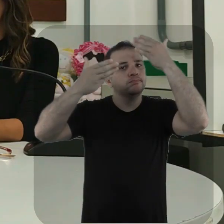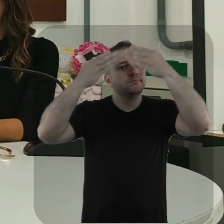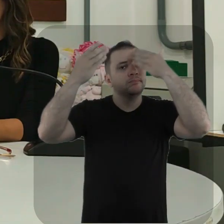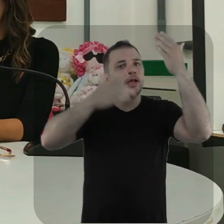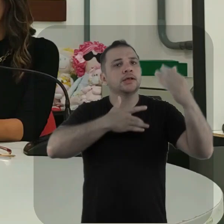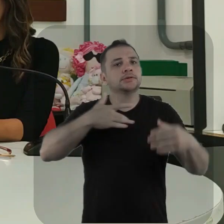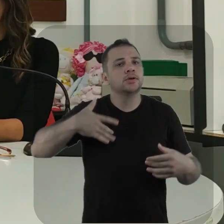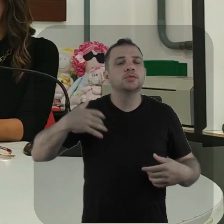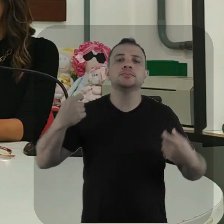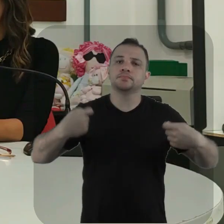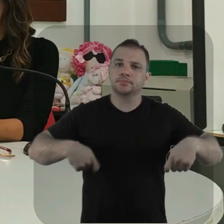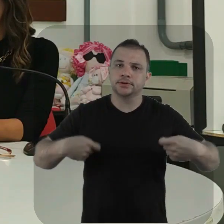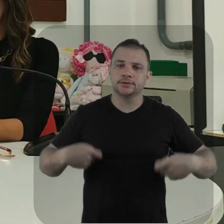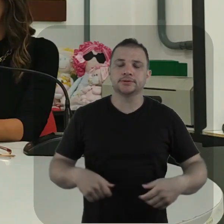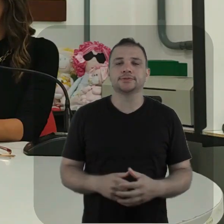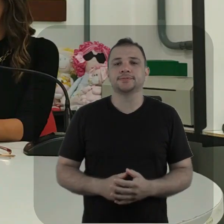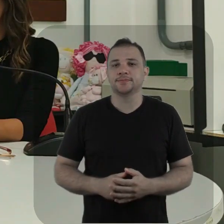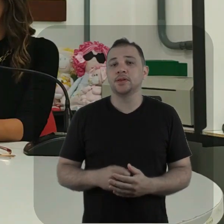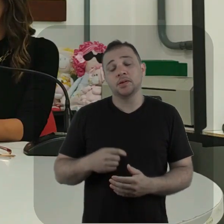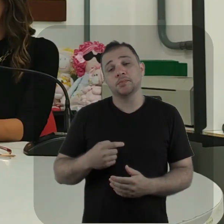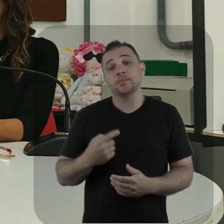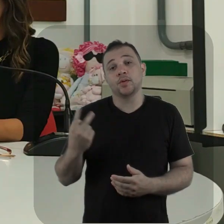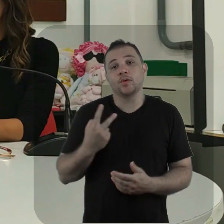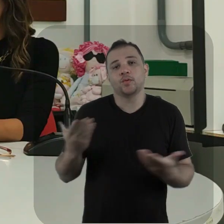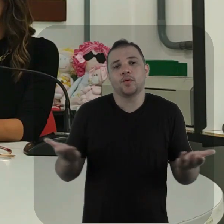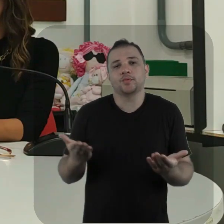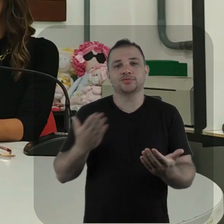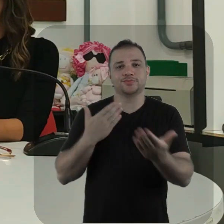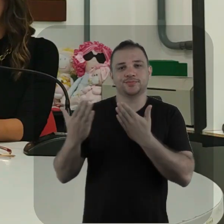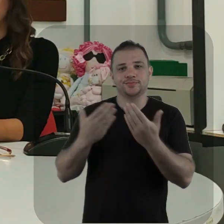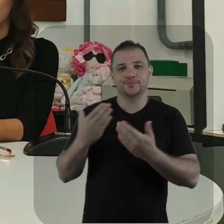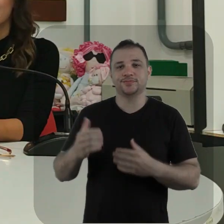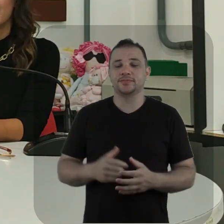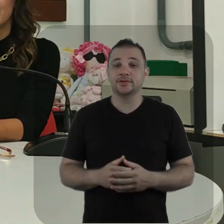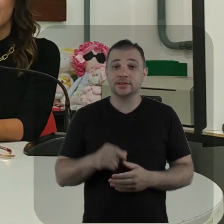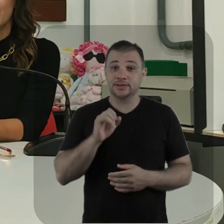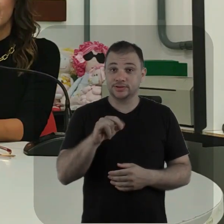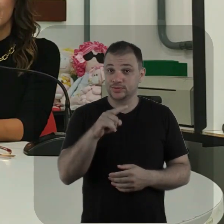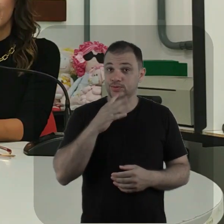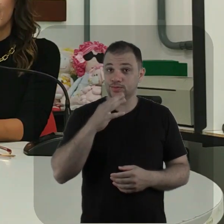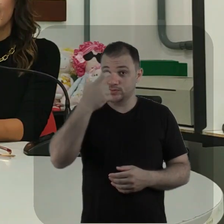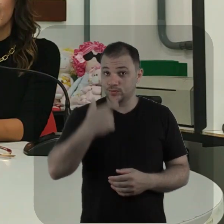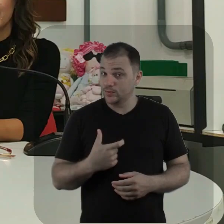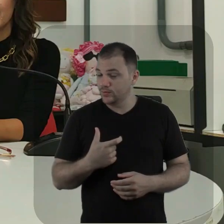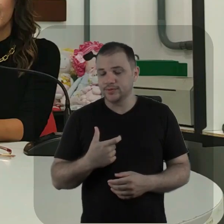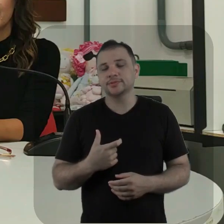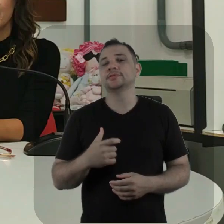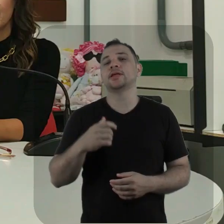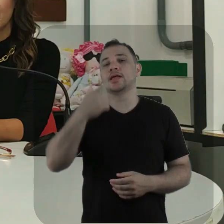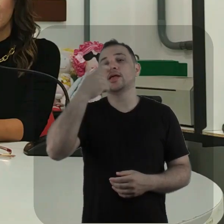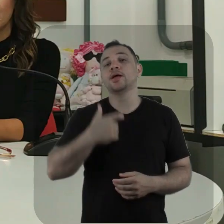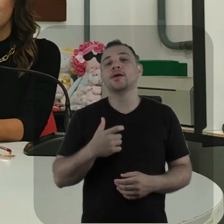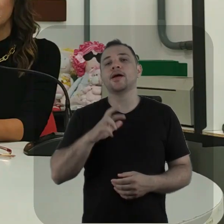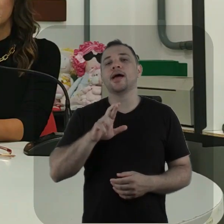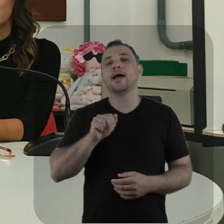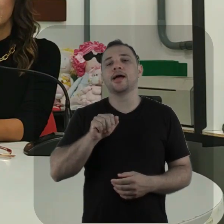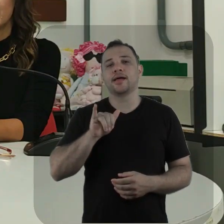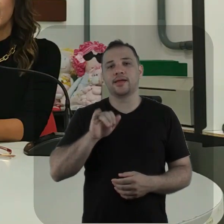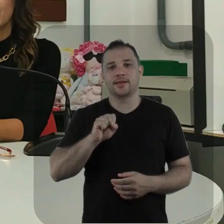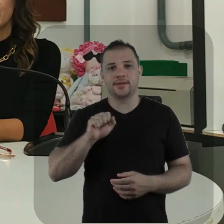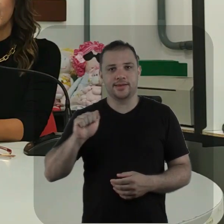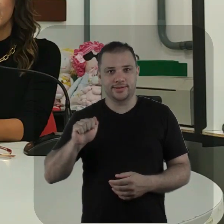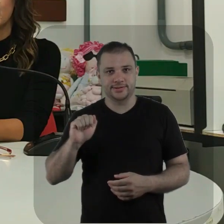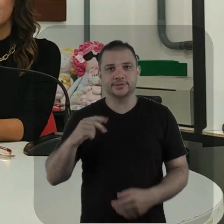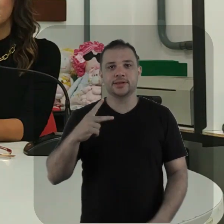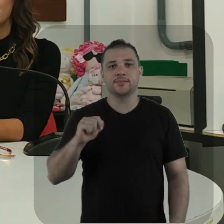aqui conosco, nós vamos bater um papo. Para quem não me conhece, eu sou a Raíssa Palhano, sou psicóloga do Núcleo de Acessibilidade da UEMA,